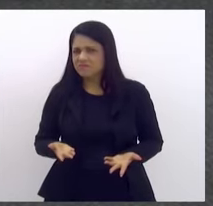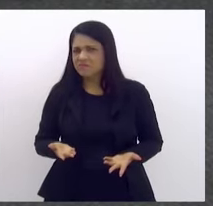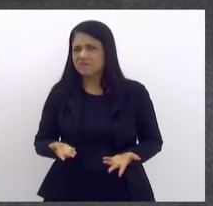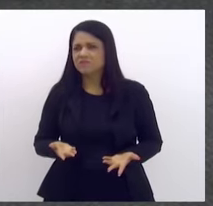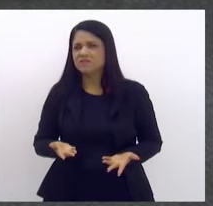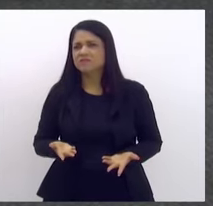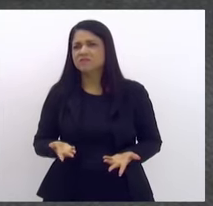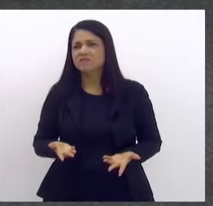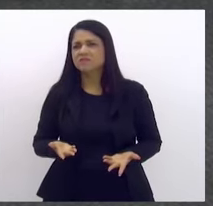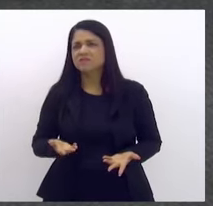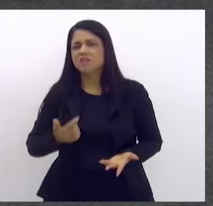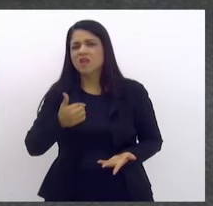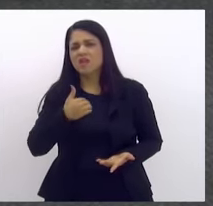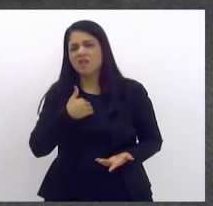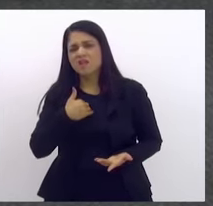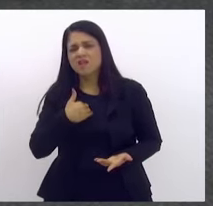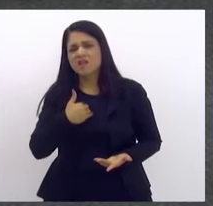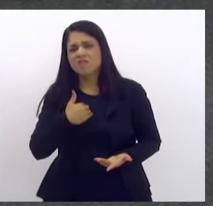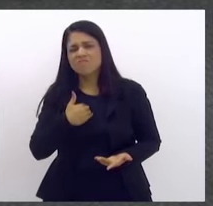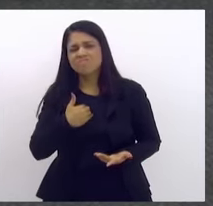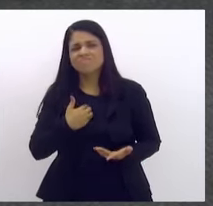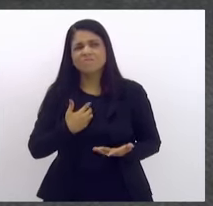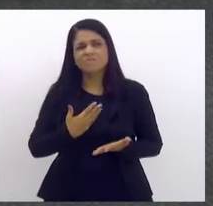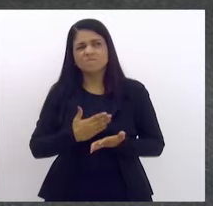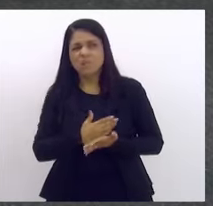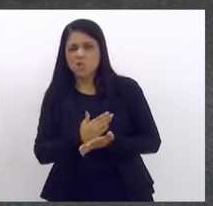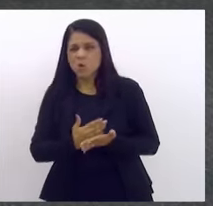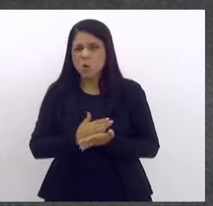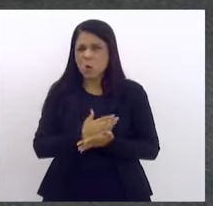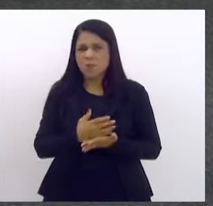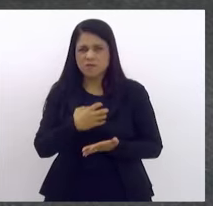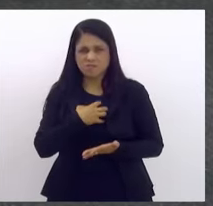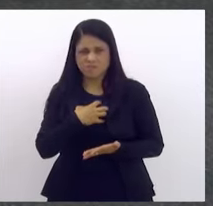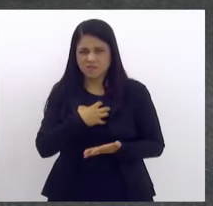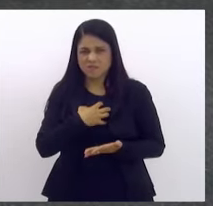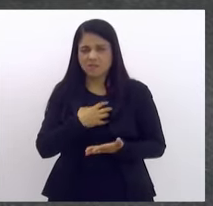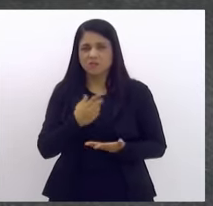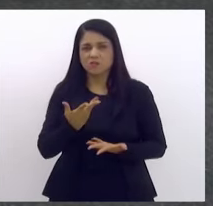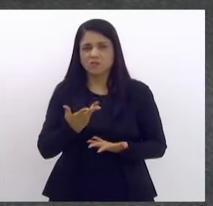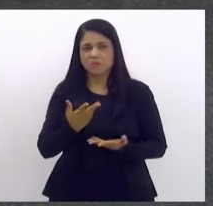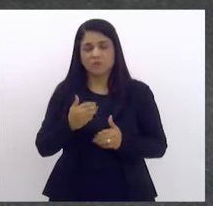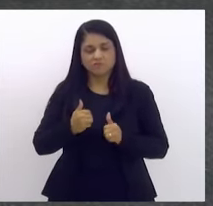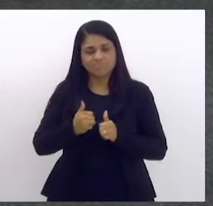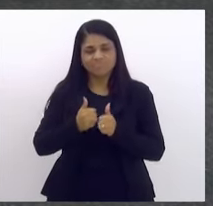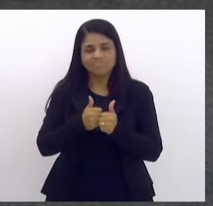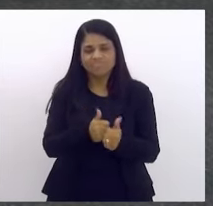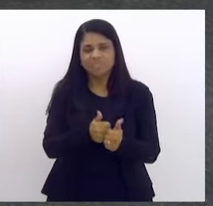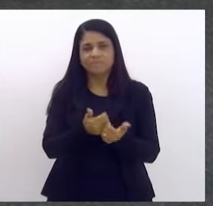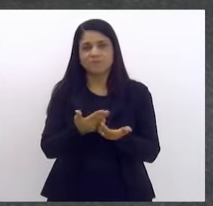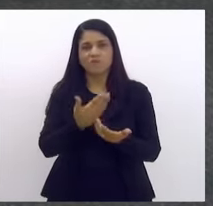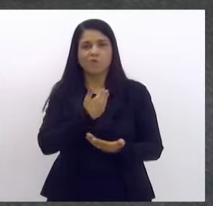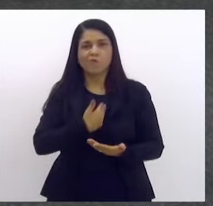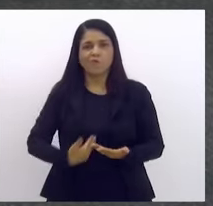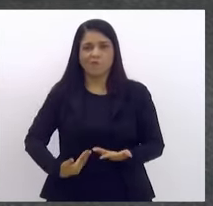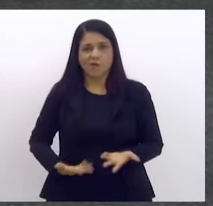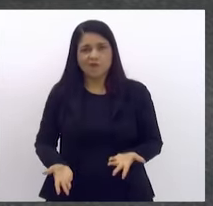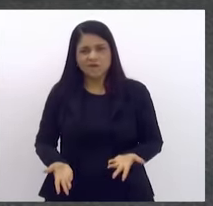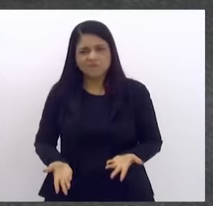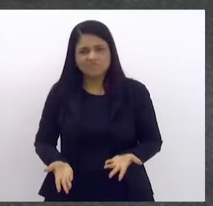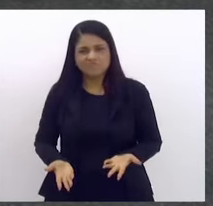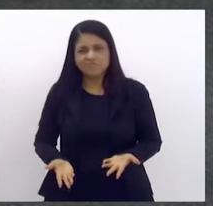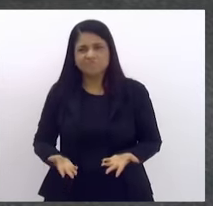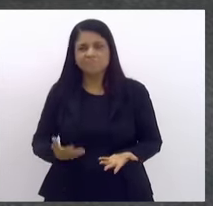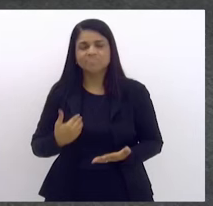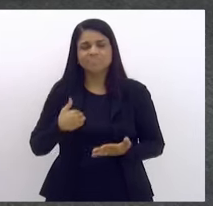o que que me deixa desconfortável para caminhar com o governo nesta propositura?